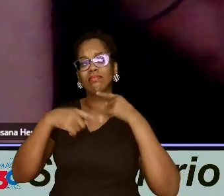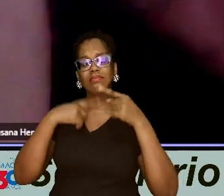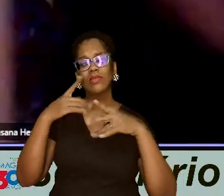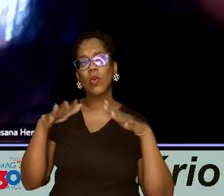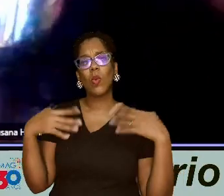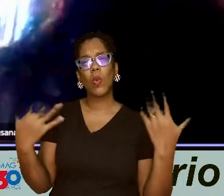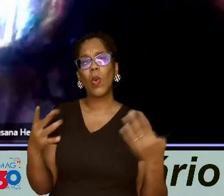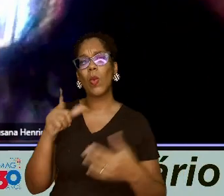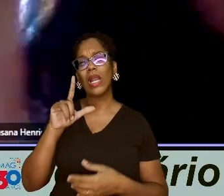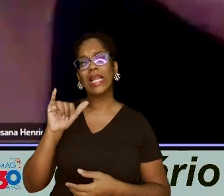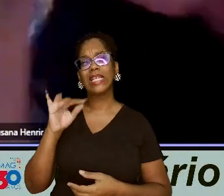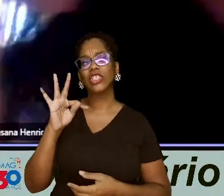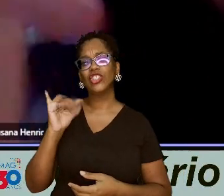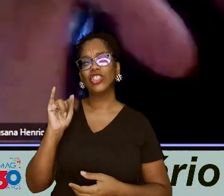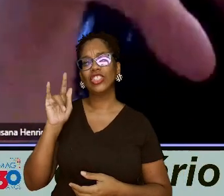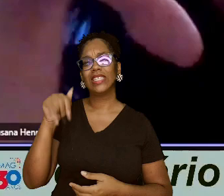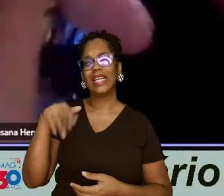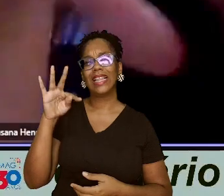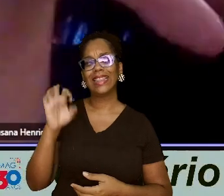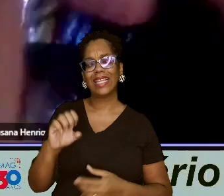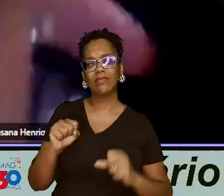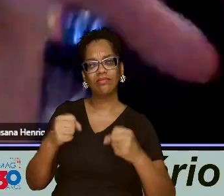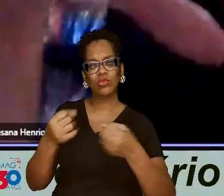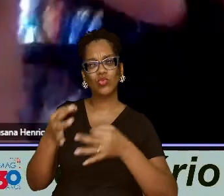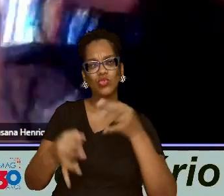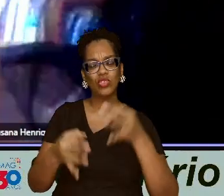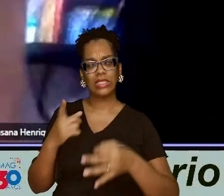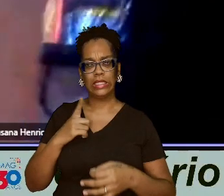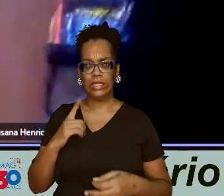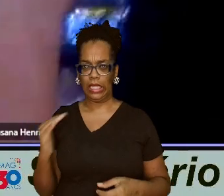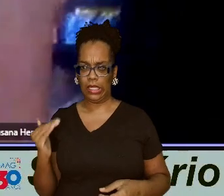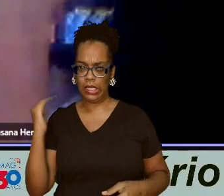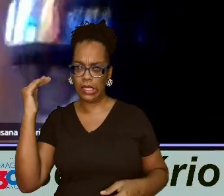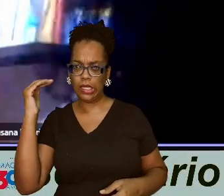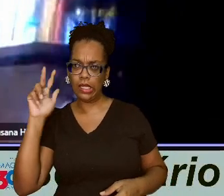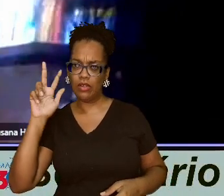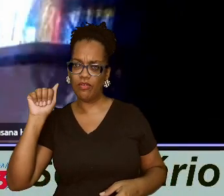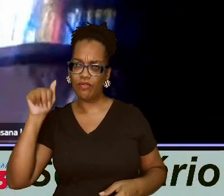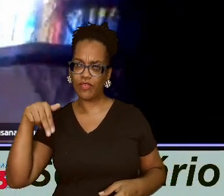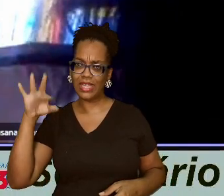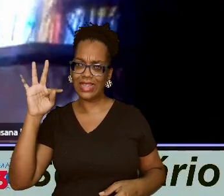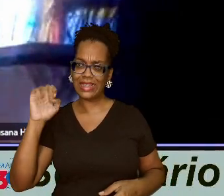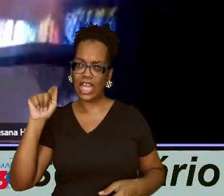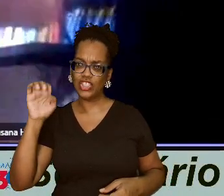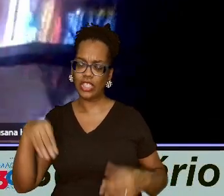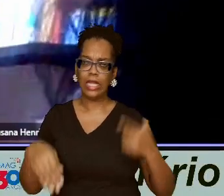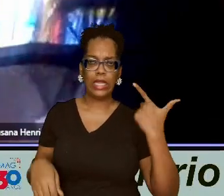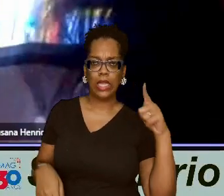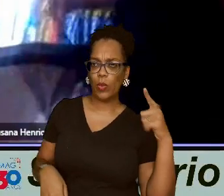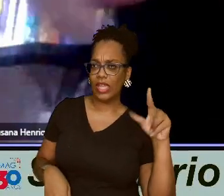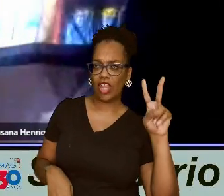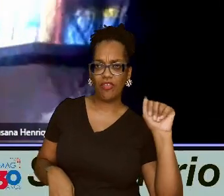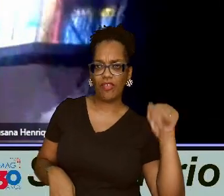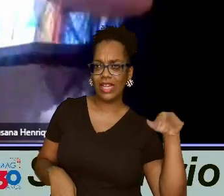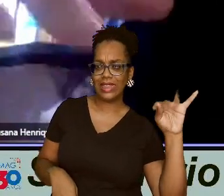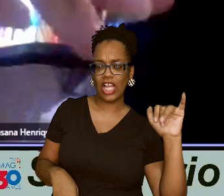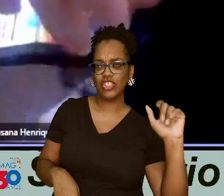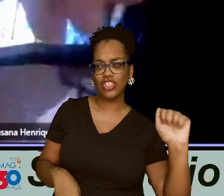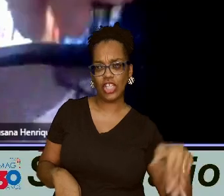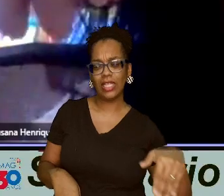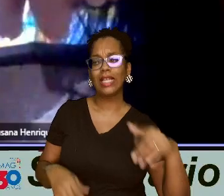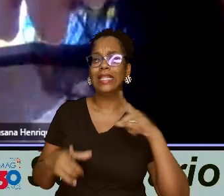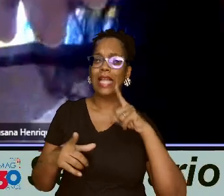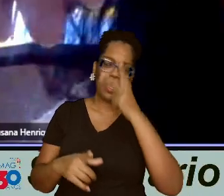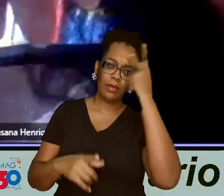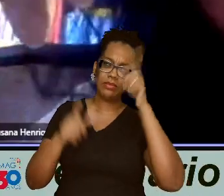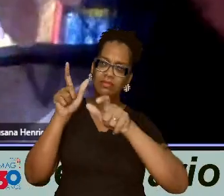sistema da justiça, né? Quem tem vantagem, quem não tem vantagem nesse jogo. A gente fala muito dos repeat players, que são aqueles agentes,